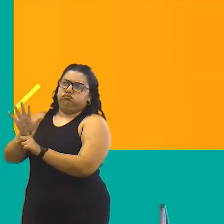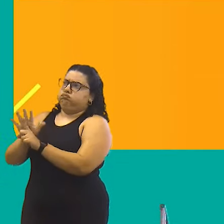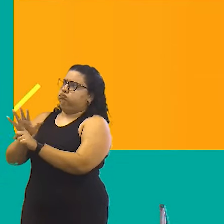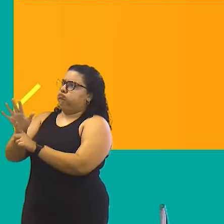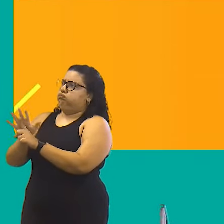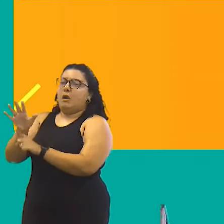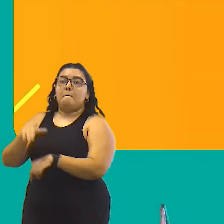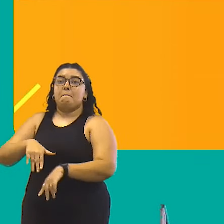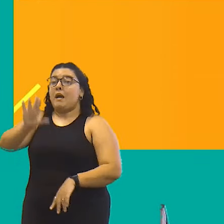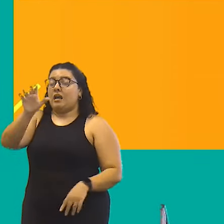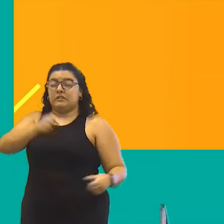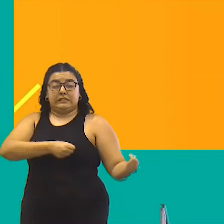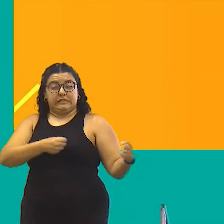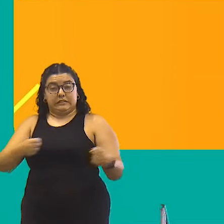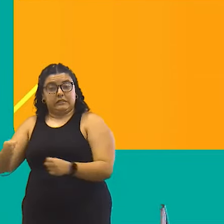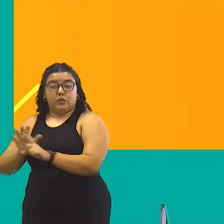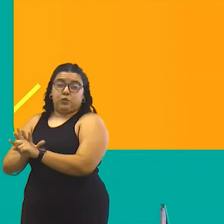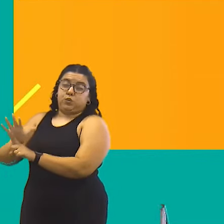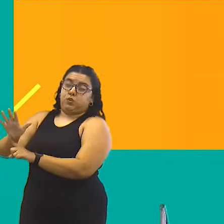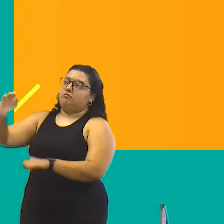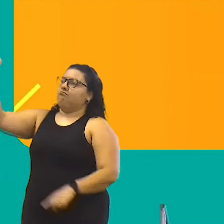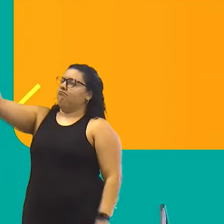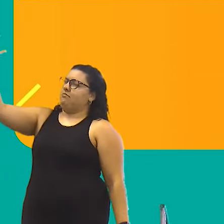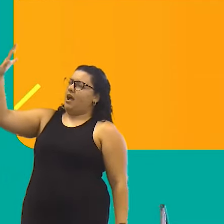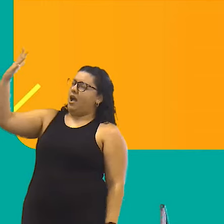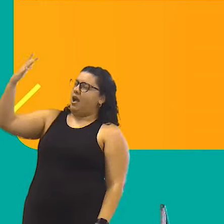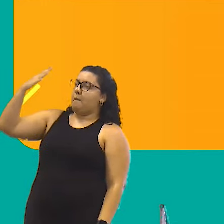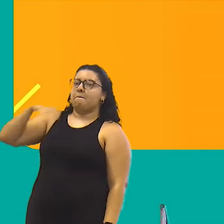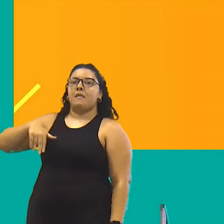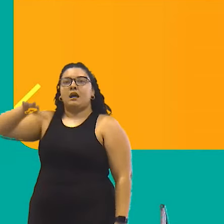ela for, mais ela brilha. Tudo bem?